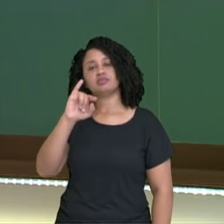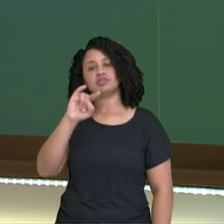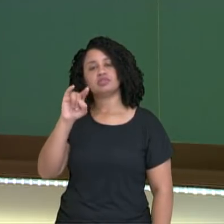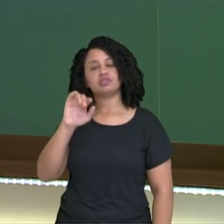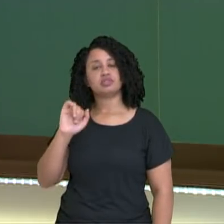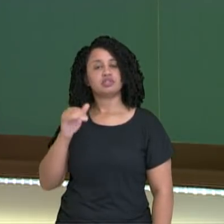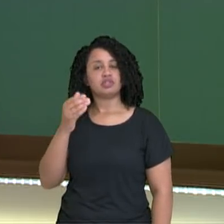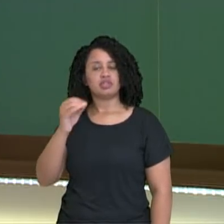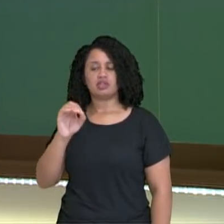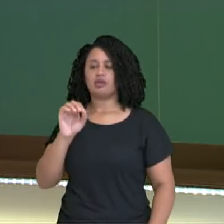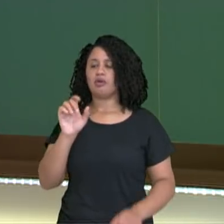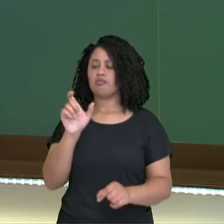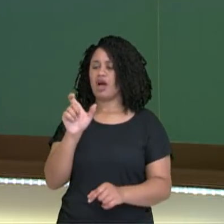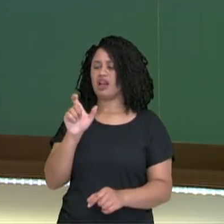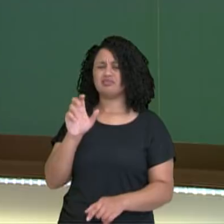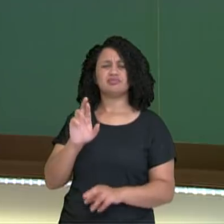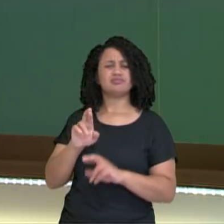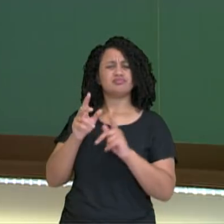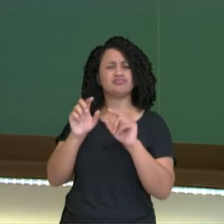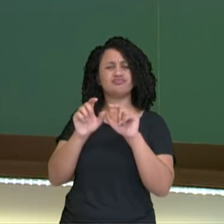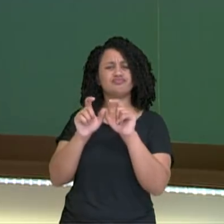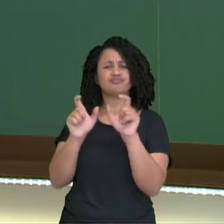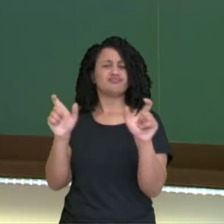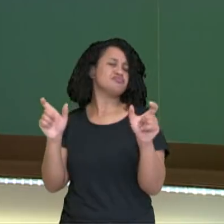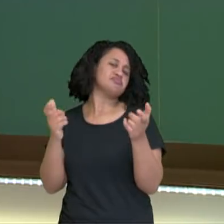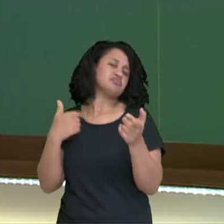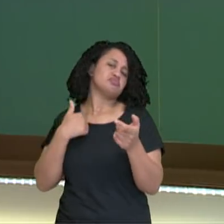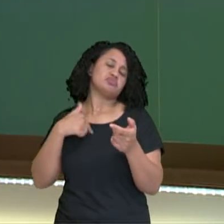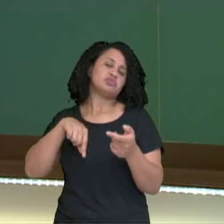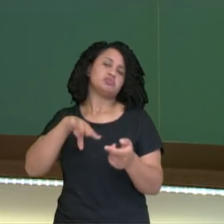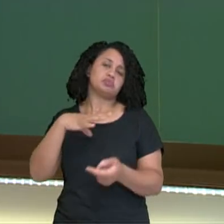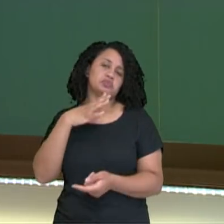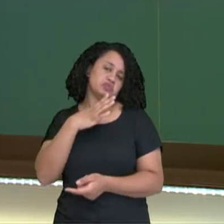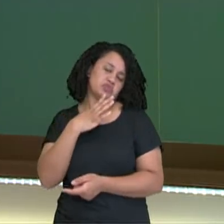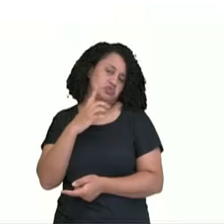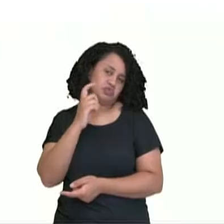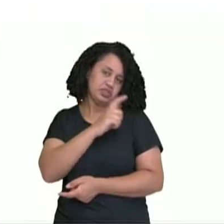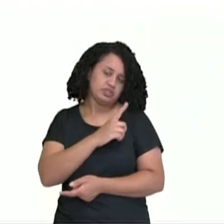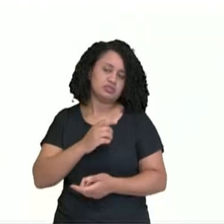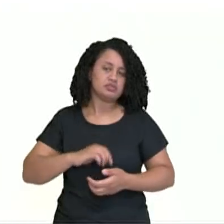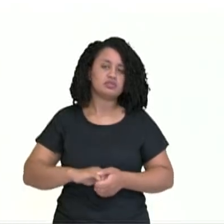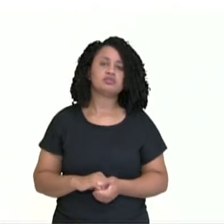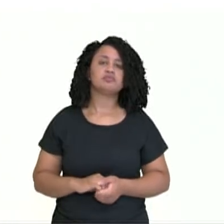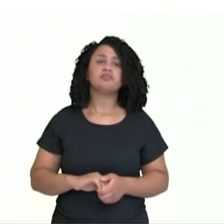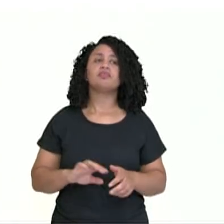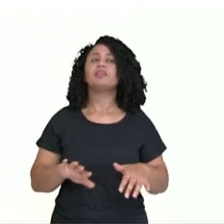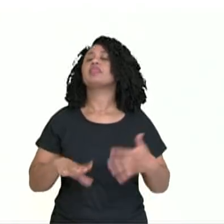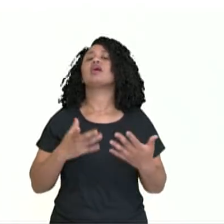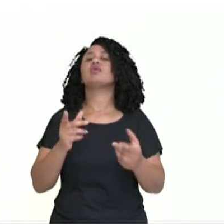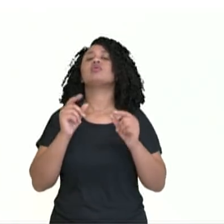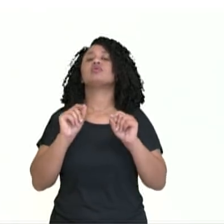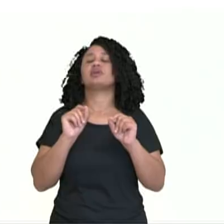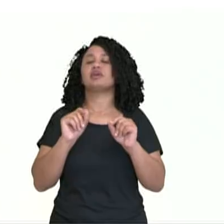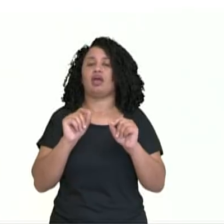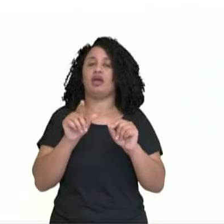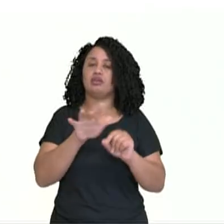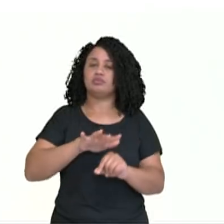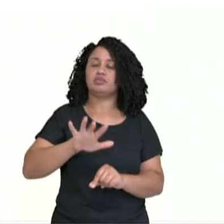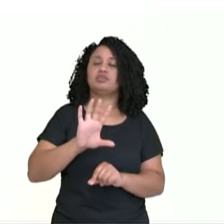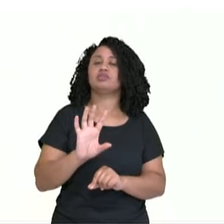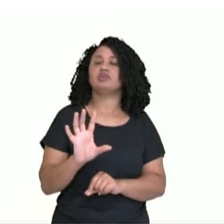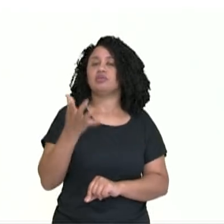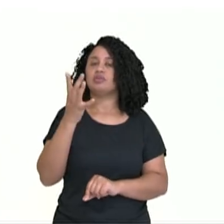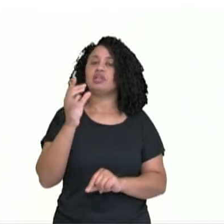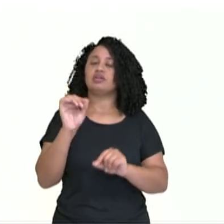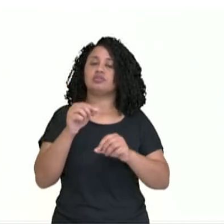Vejam, uma palavra muito diferente, não é comum para nós. Então vejam, a hibridização, ela nada mais é do que um fenômeno que ocorre